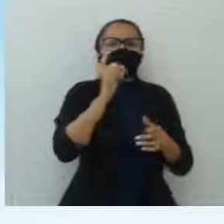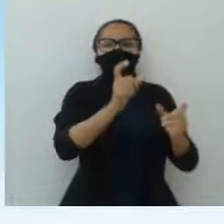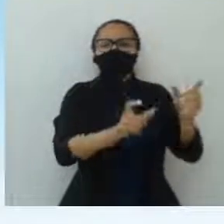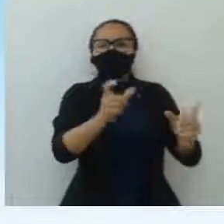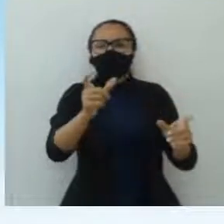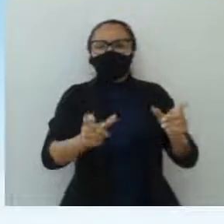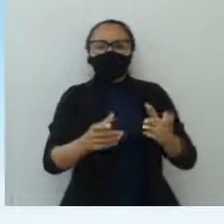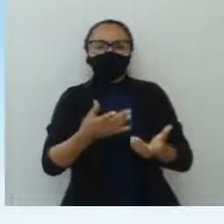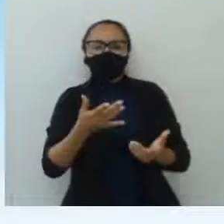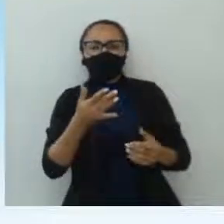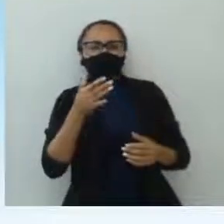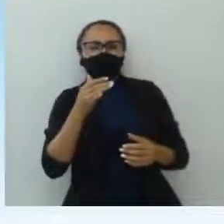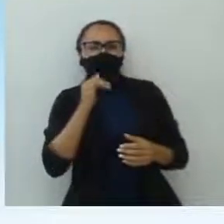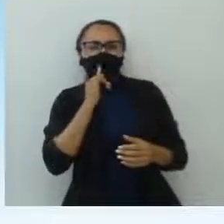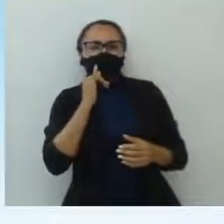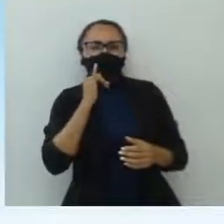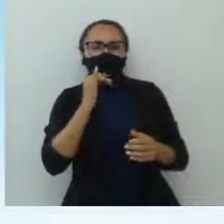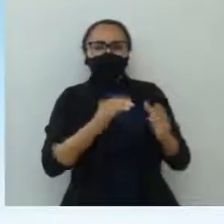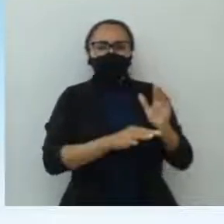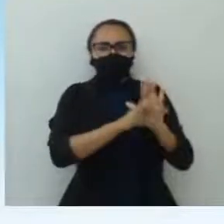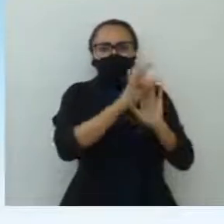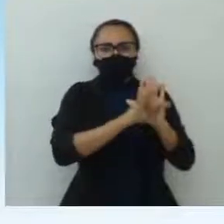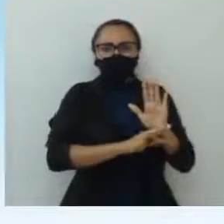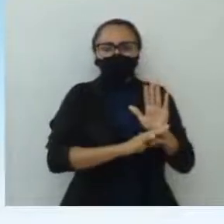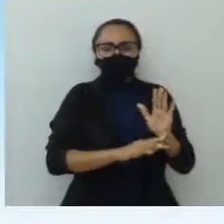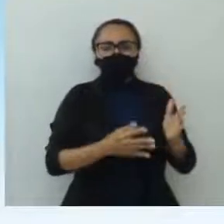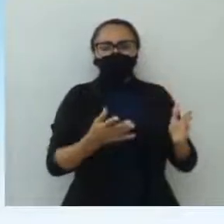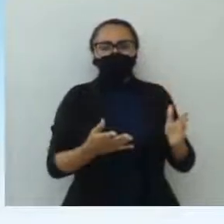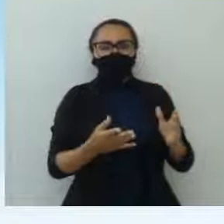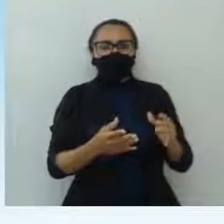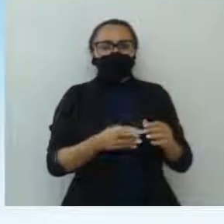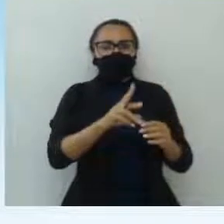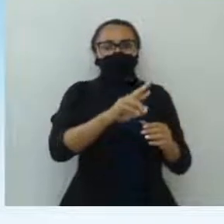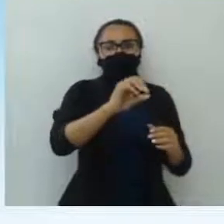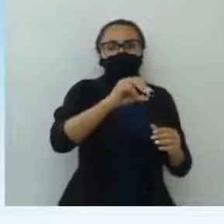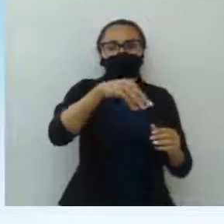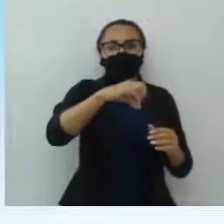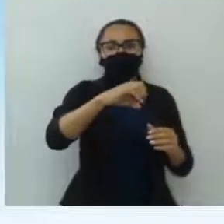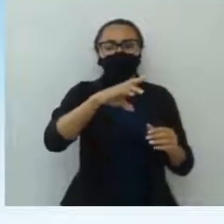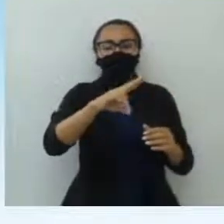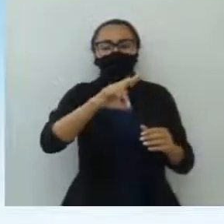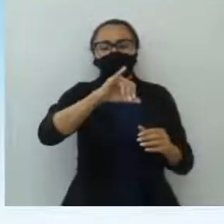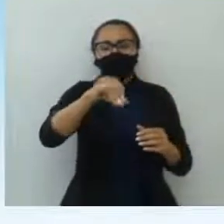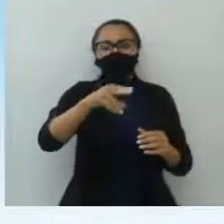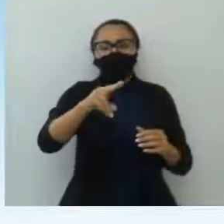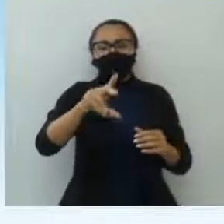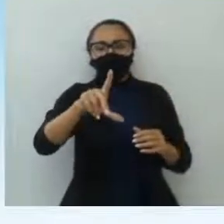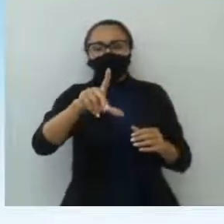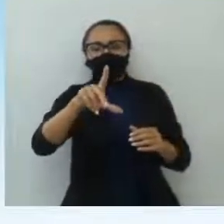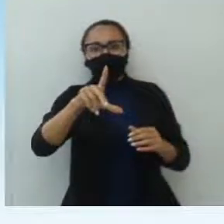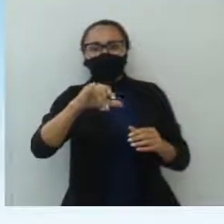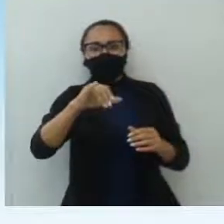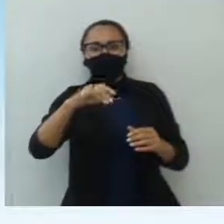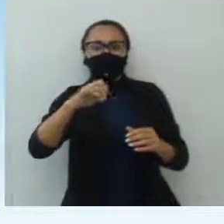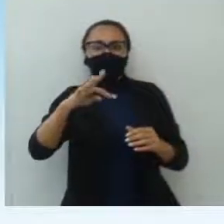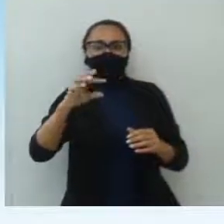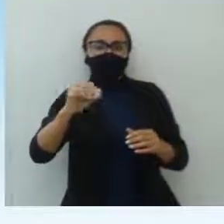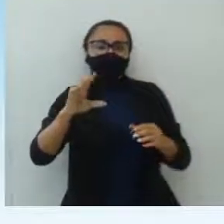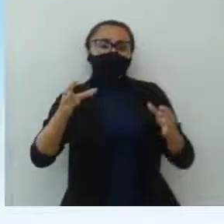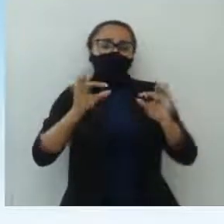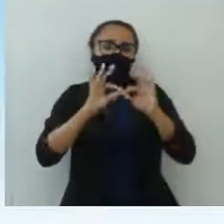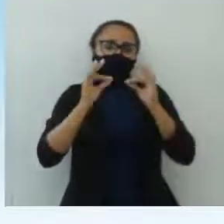pegar um exemplo o texto de William Shakespeare, Romeu e Julieta. Então, a apresentação é mostrar que existem Romeu e Julieta, que são de